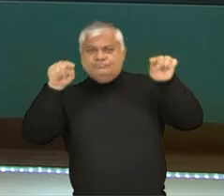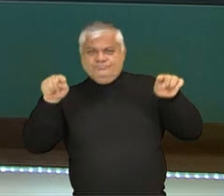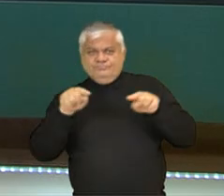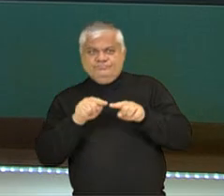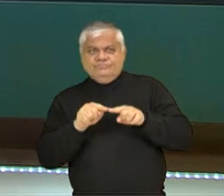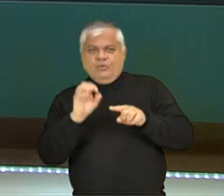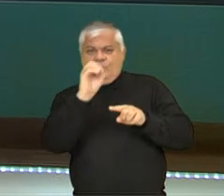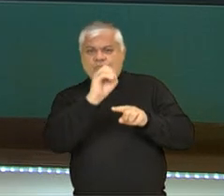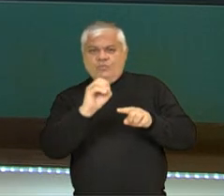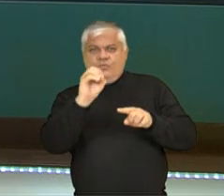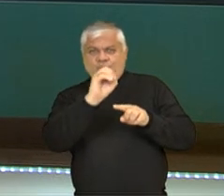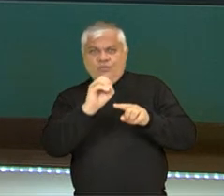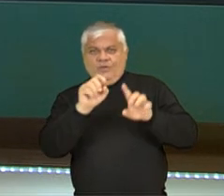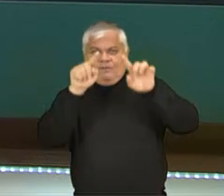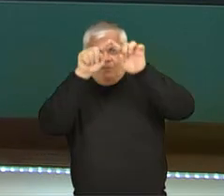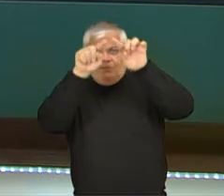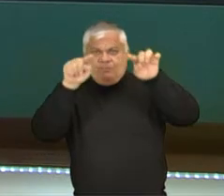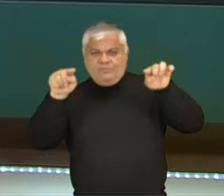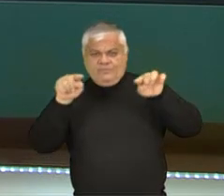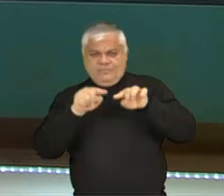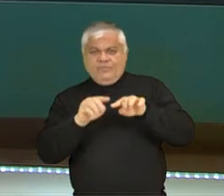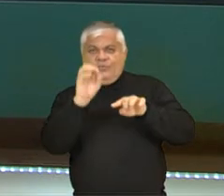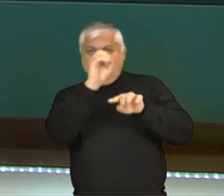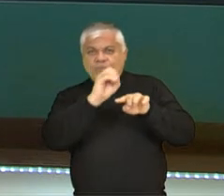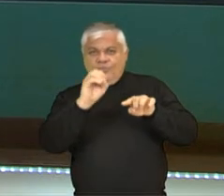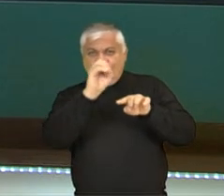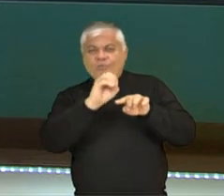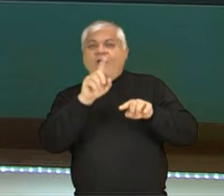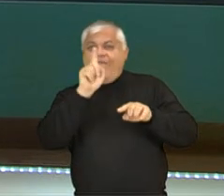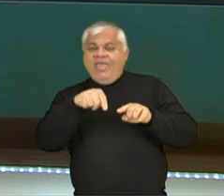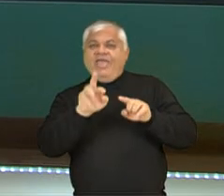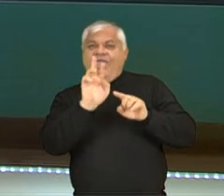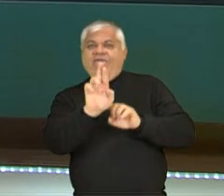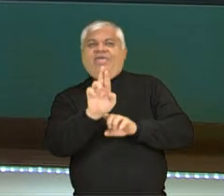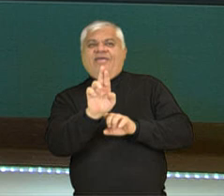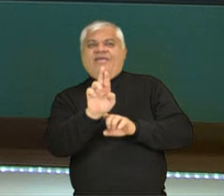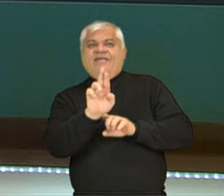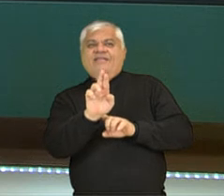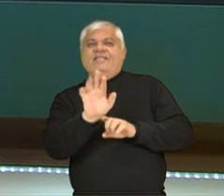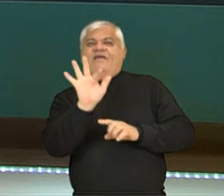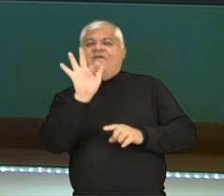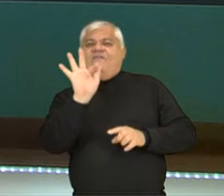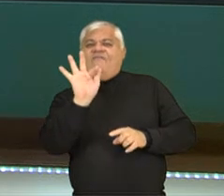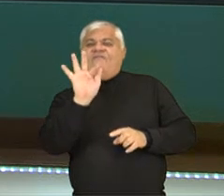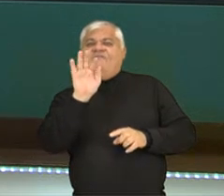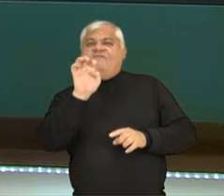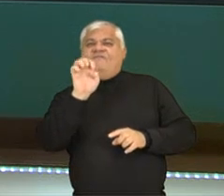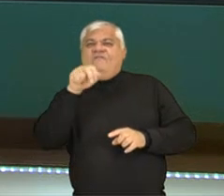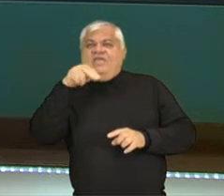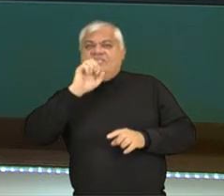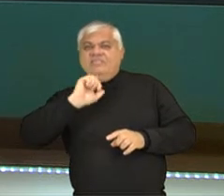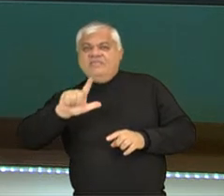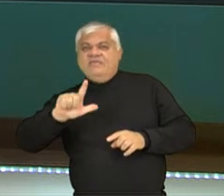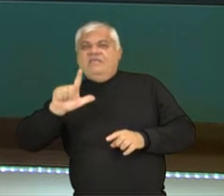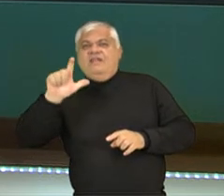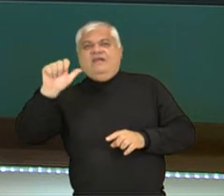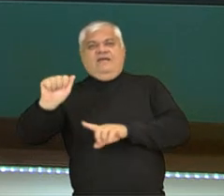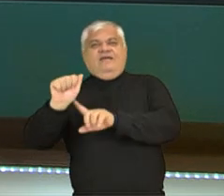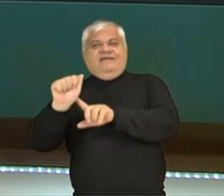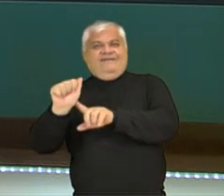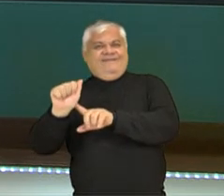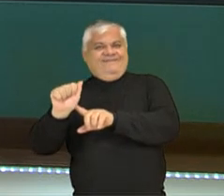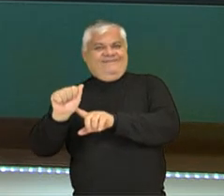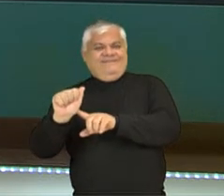anel aromático considerado como um radical. Então vai ser fenil e terminação A.